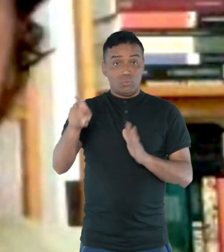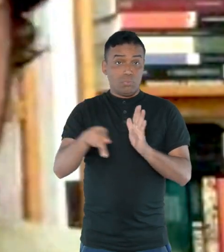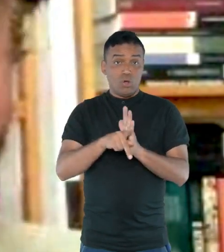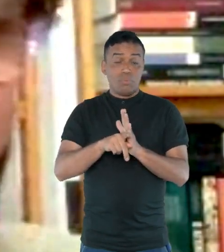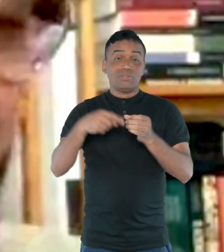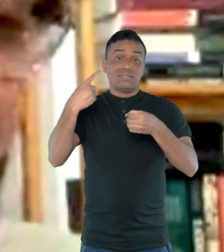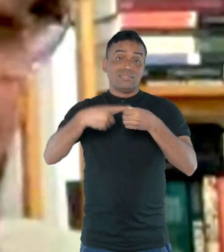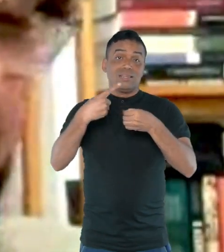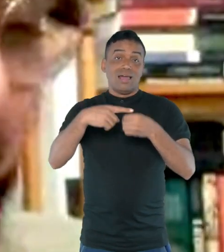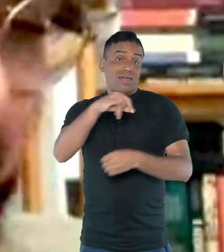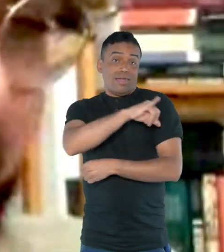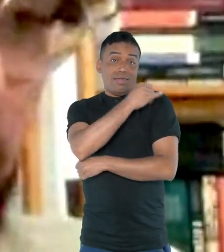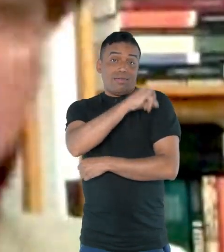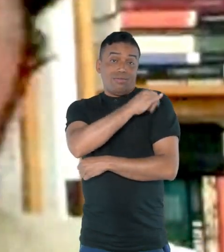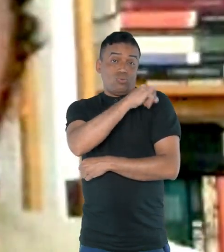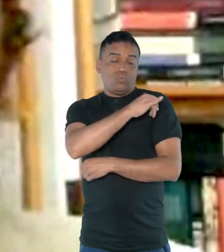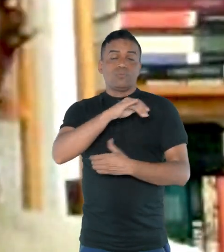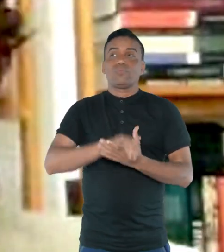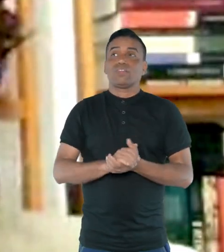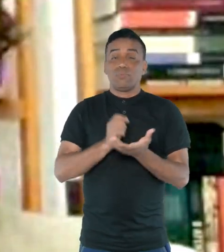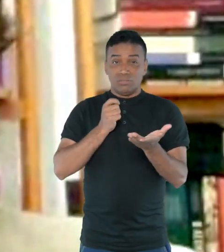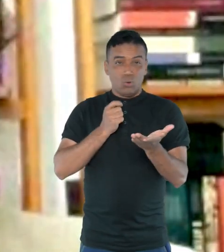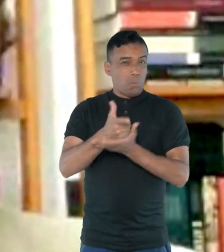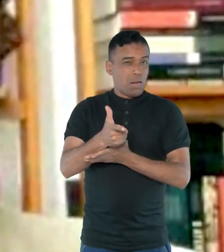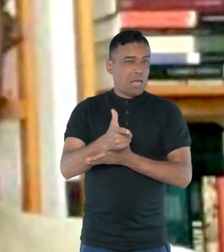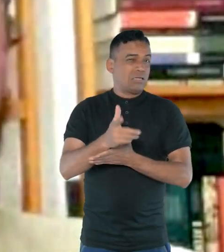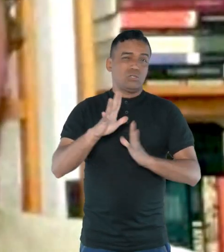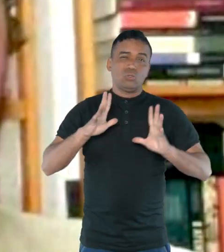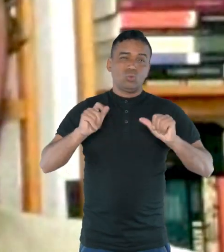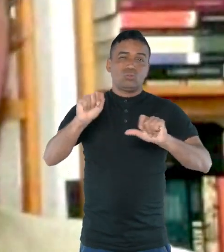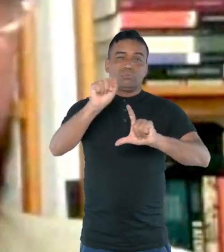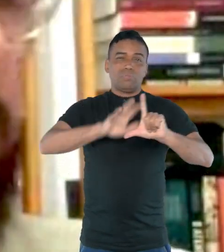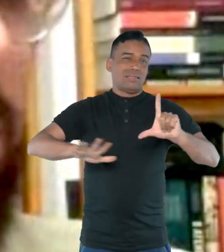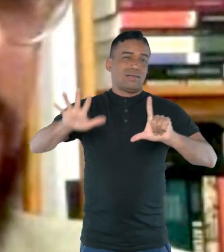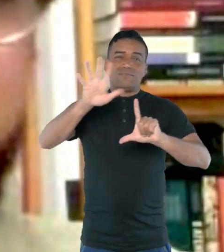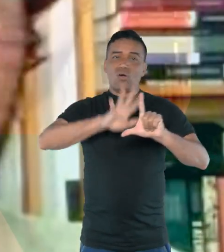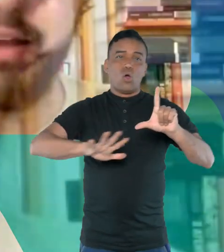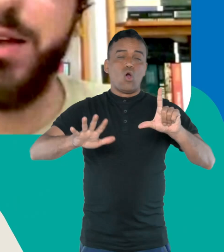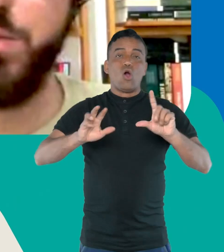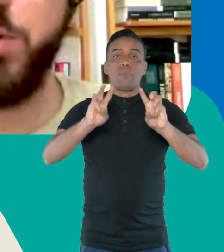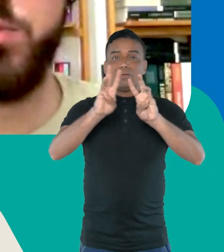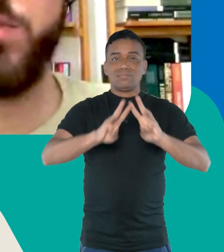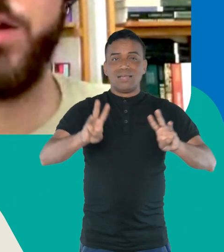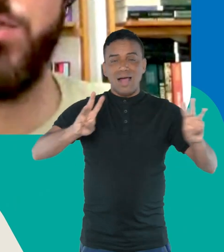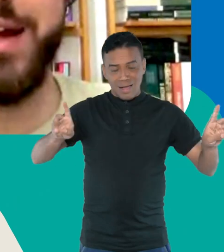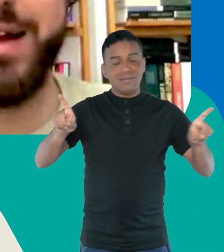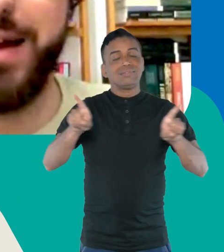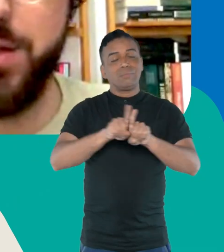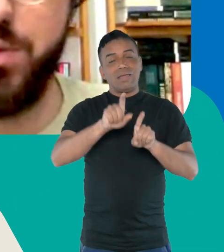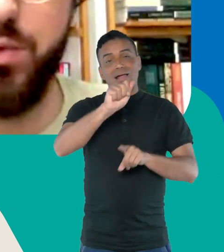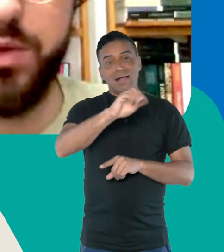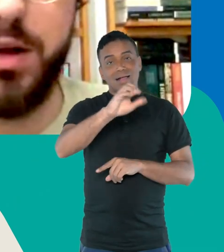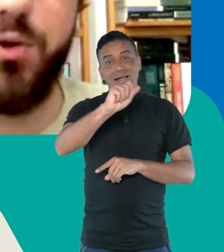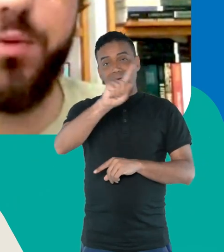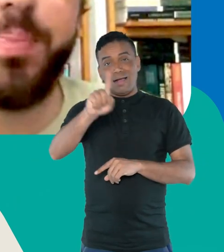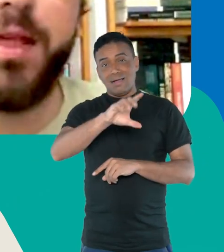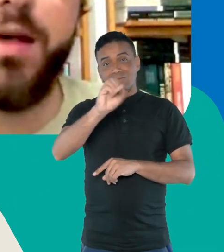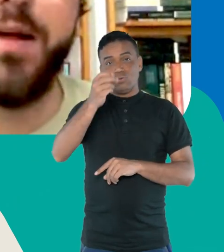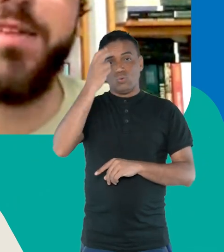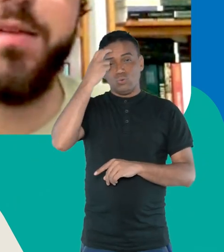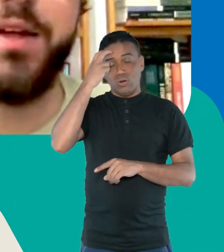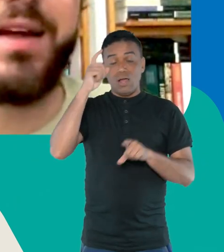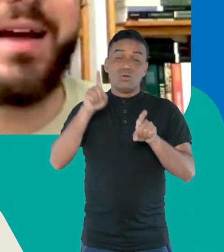editora carioca. O livro ele pode ser encontrado em todas as plataformas digitais, no próprio site da Acaso